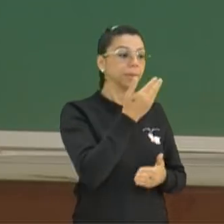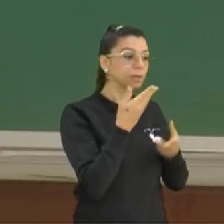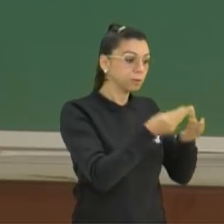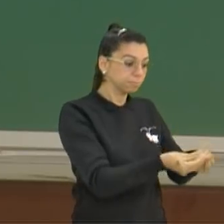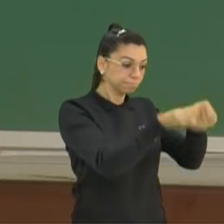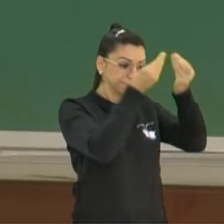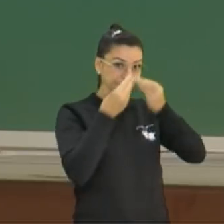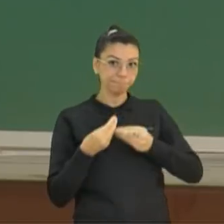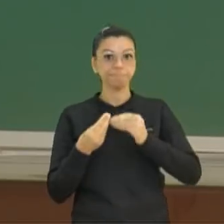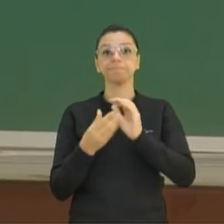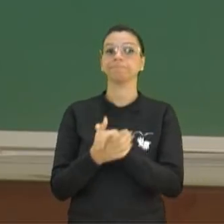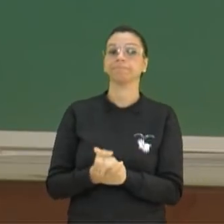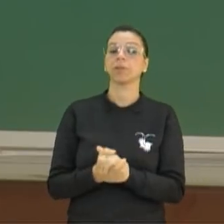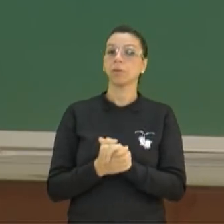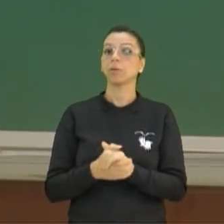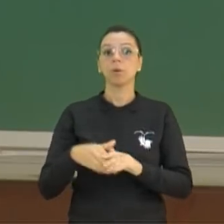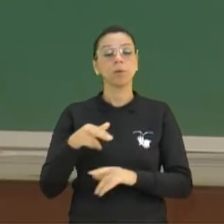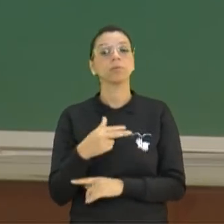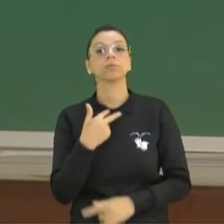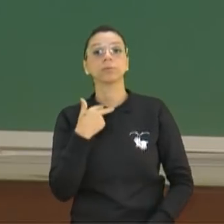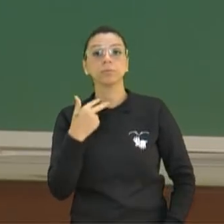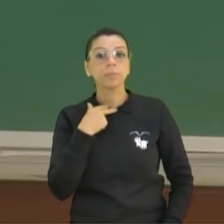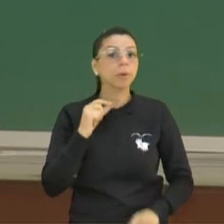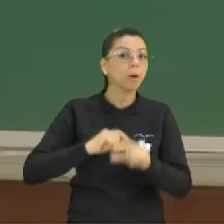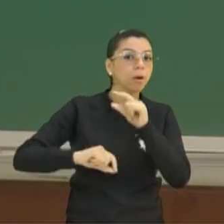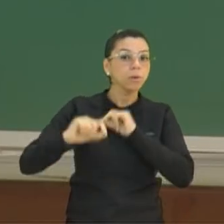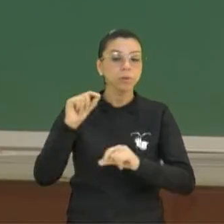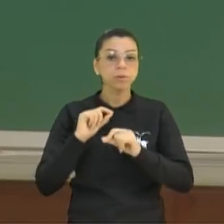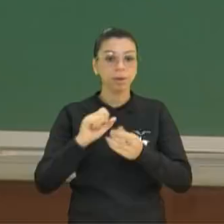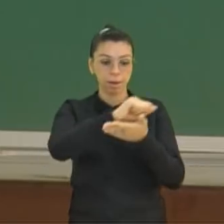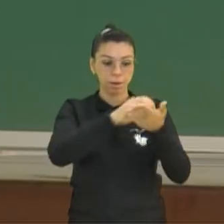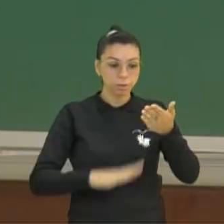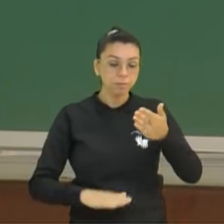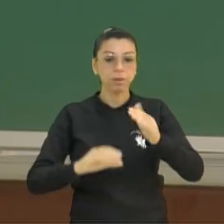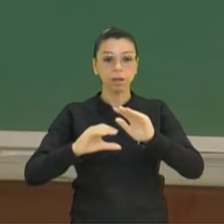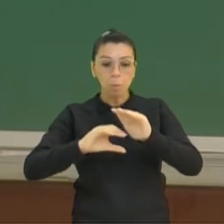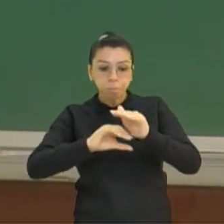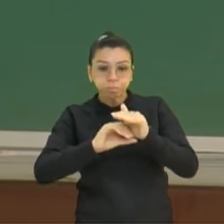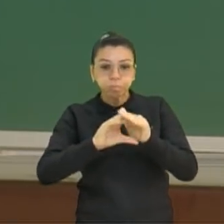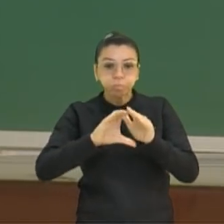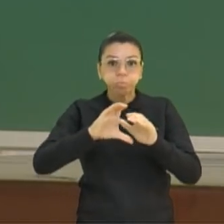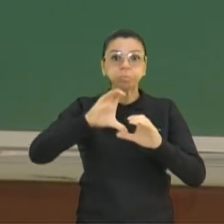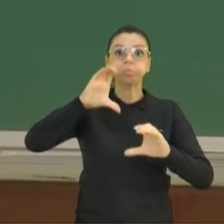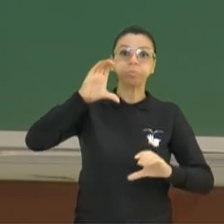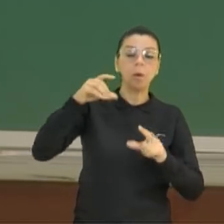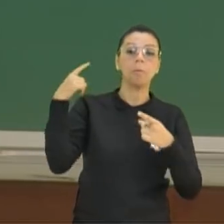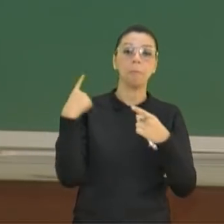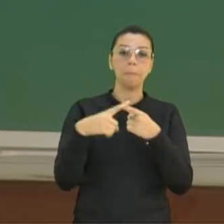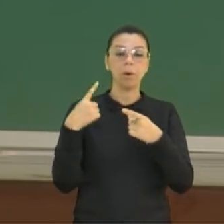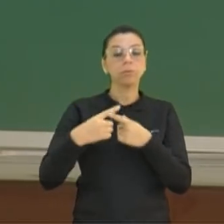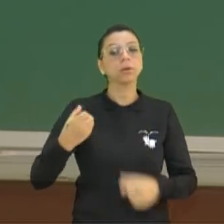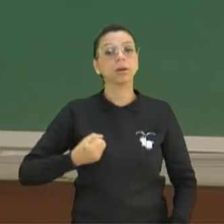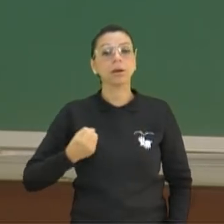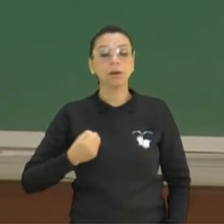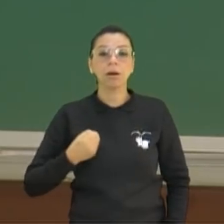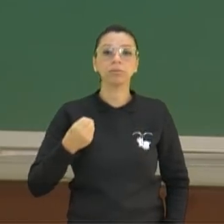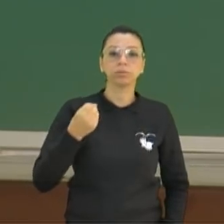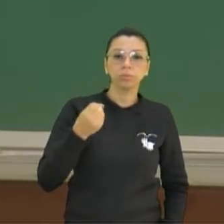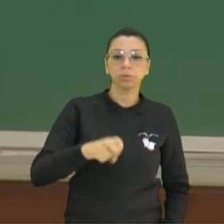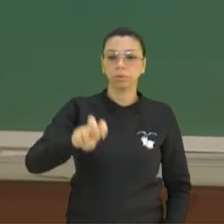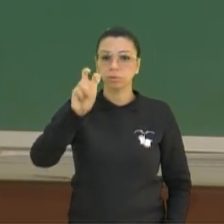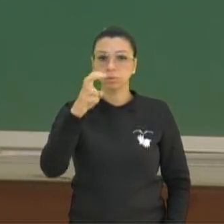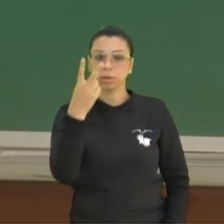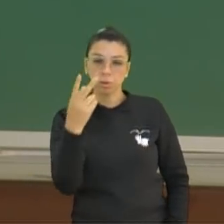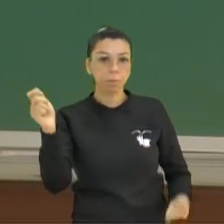deixe para a última hora, não deixe as atividades acumularem, ok? Então, se a gente está na aula 52, quantas atividades você já tem que ter